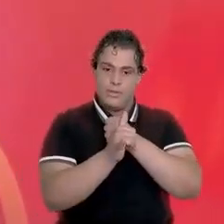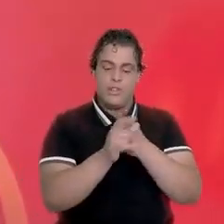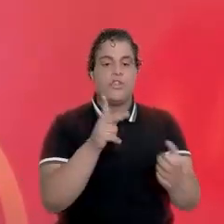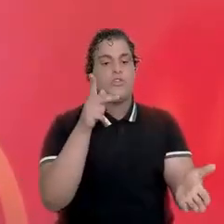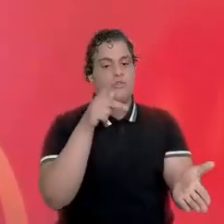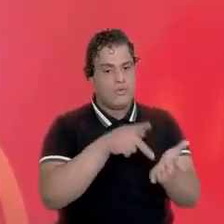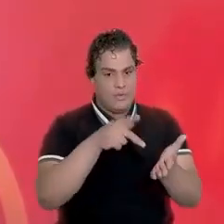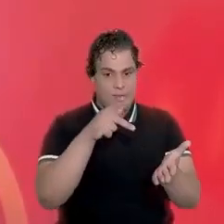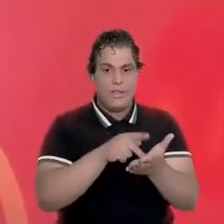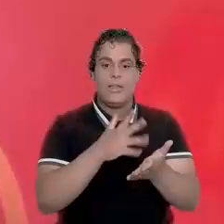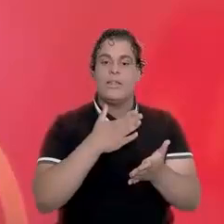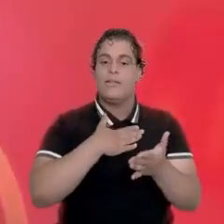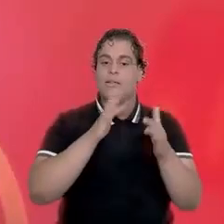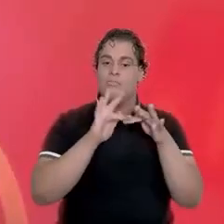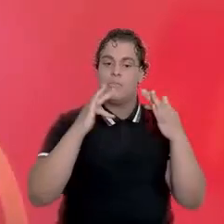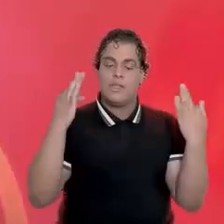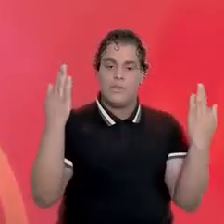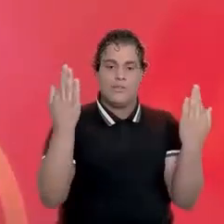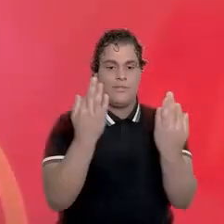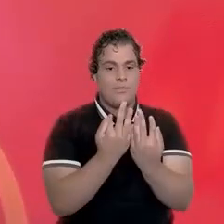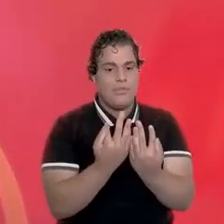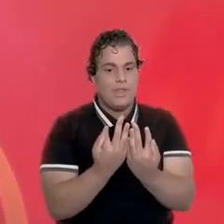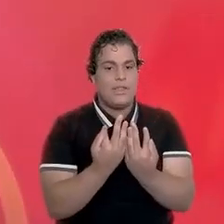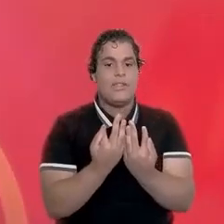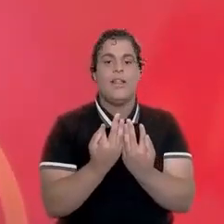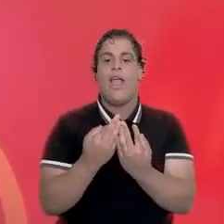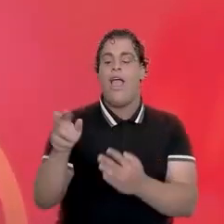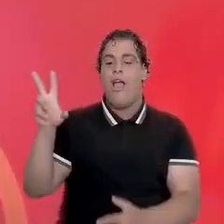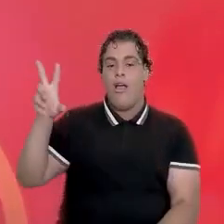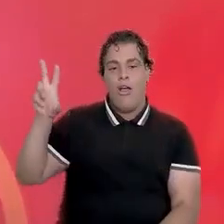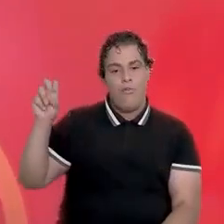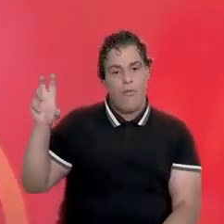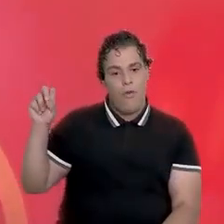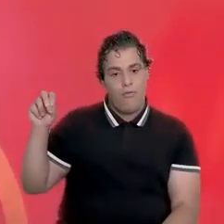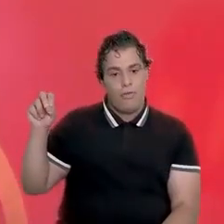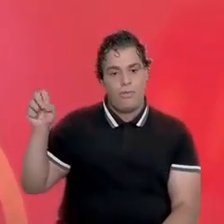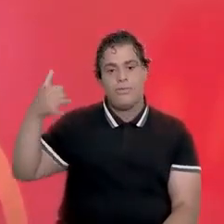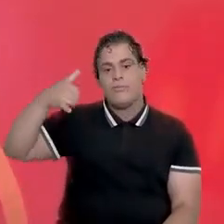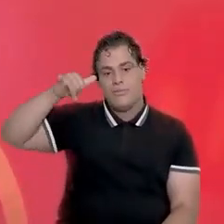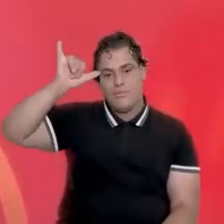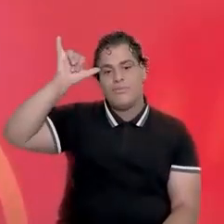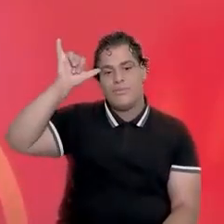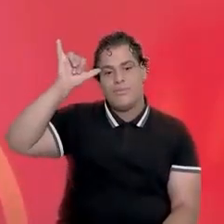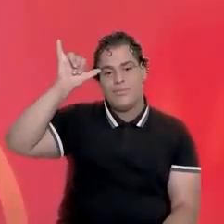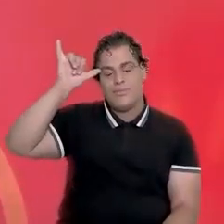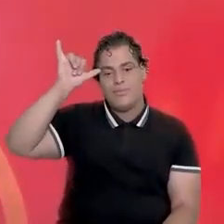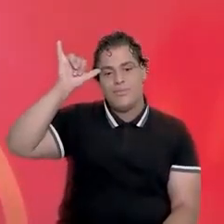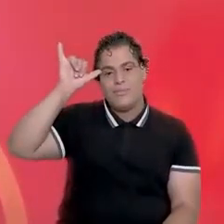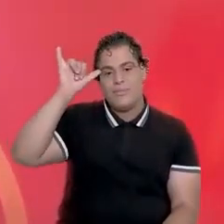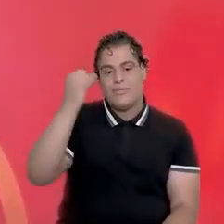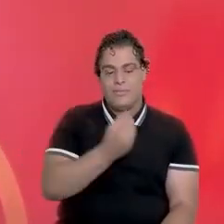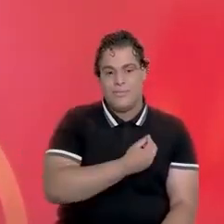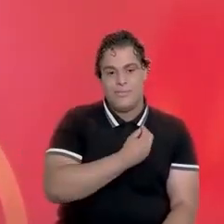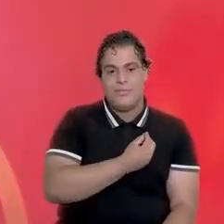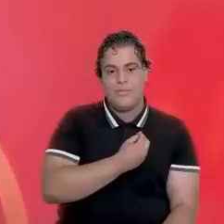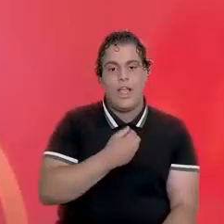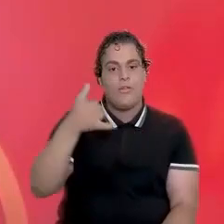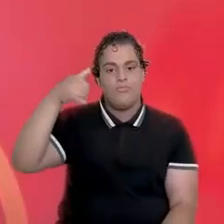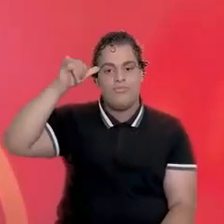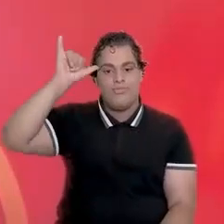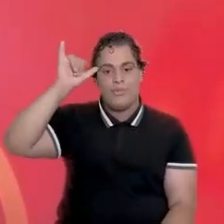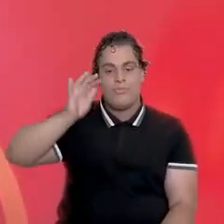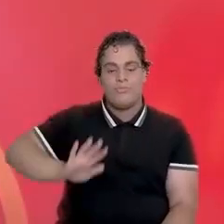verídicos que a minha família, meus avós, eram sertanejos, moravam em zona